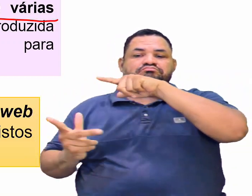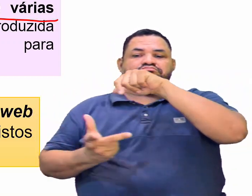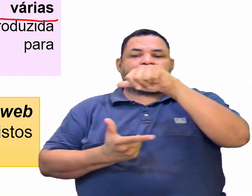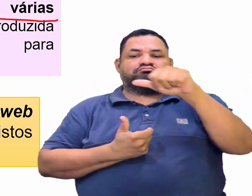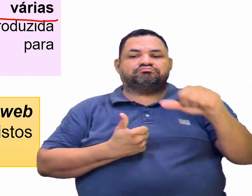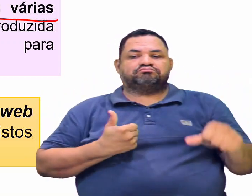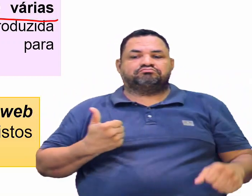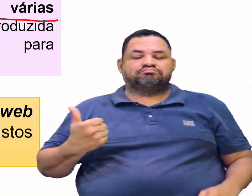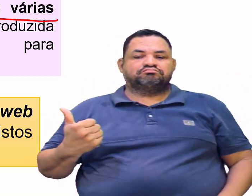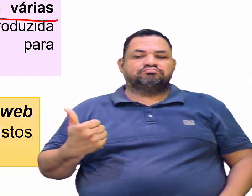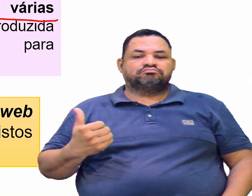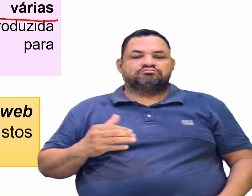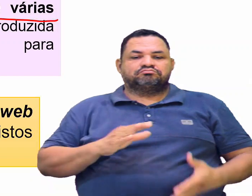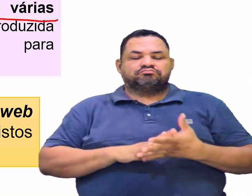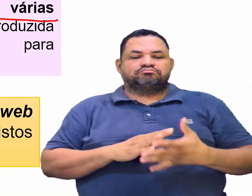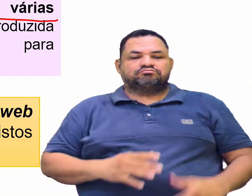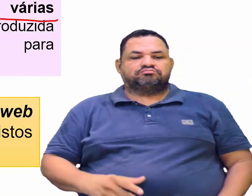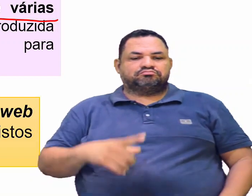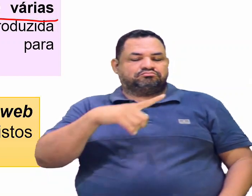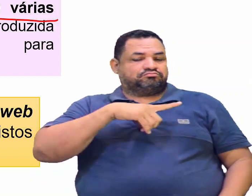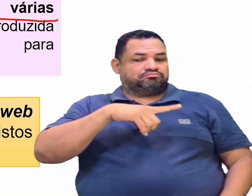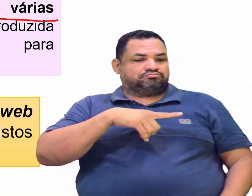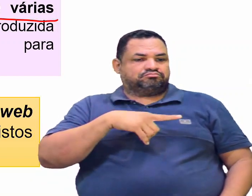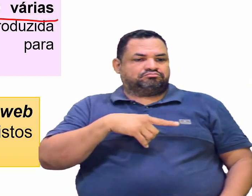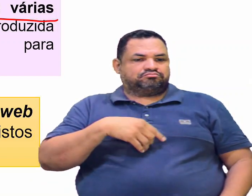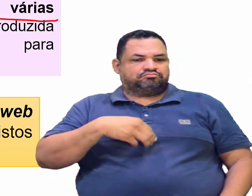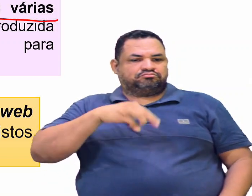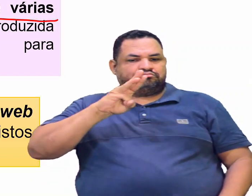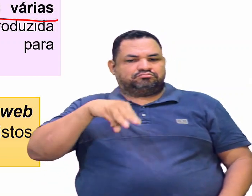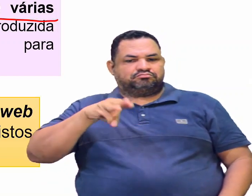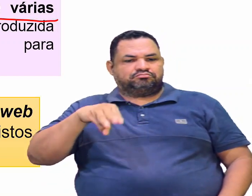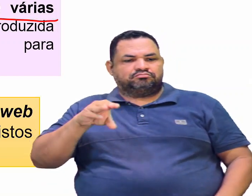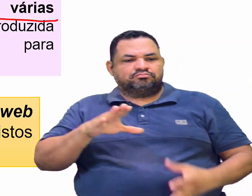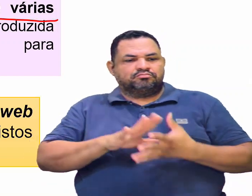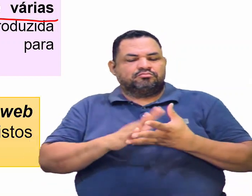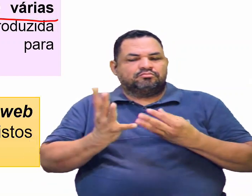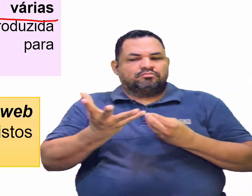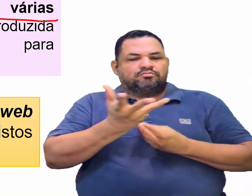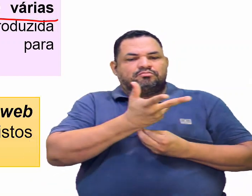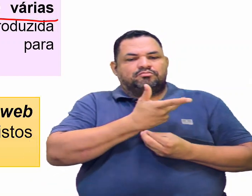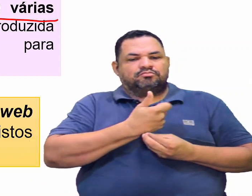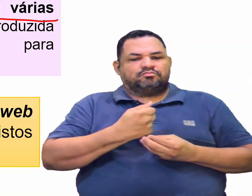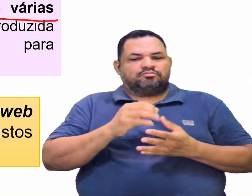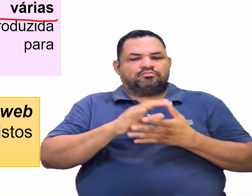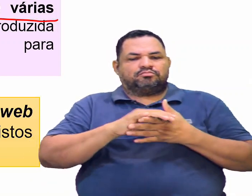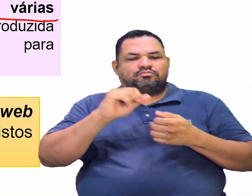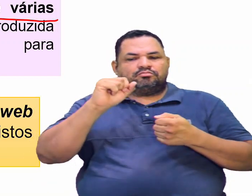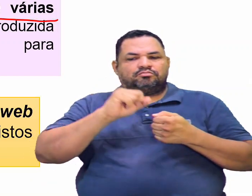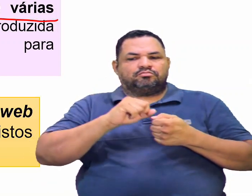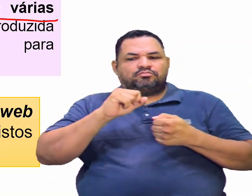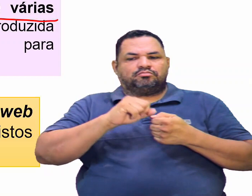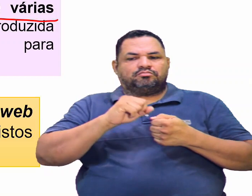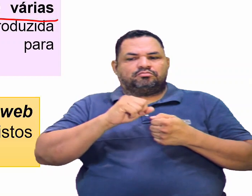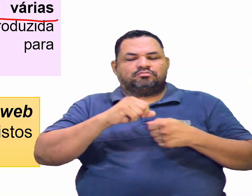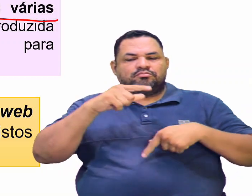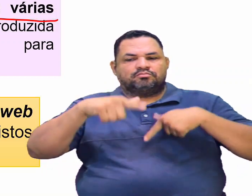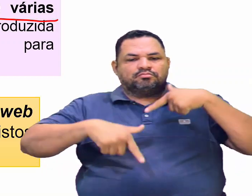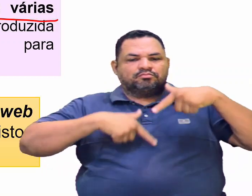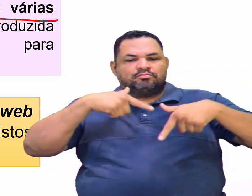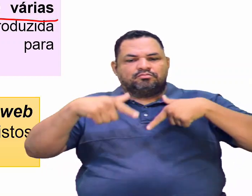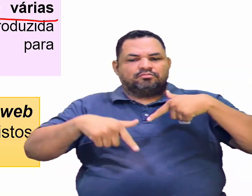nós temos aí à nossa disposição. Então, os web artistas criam seus trabalhos, não é?